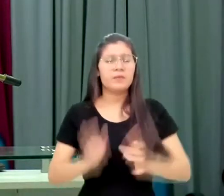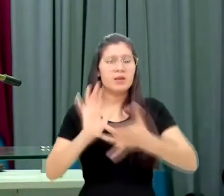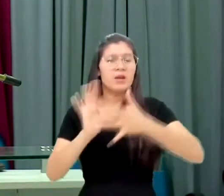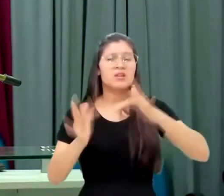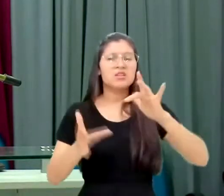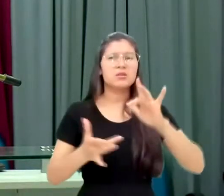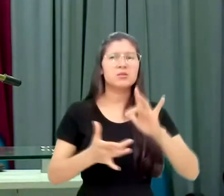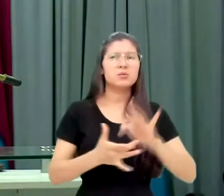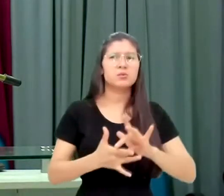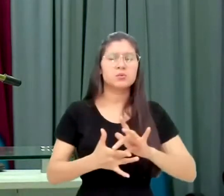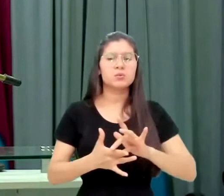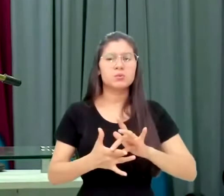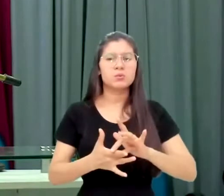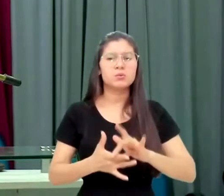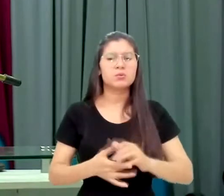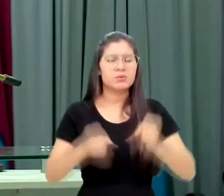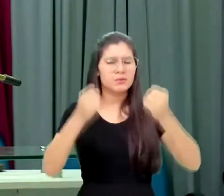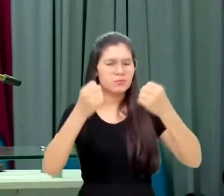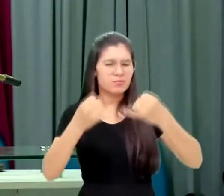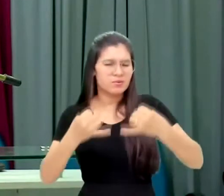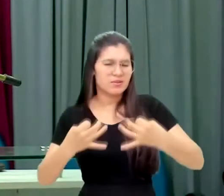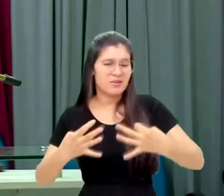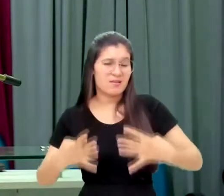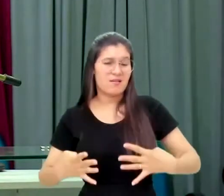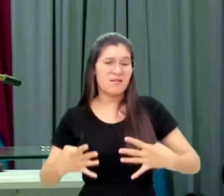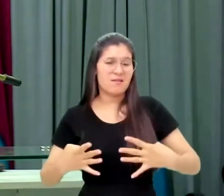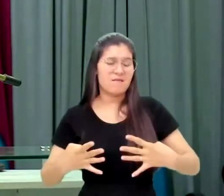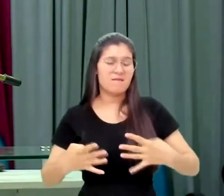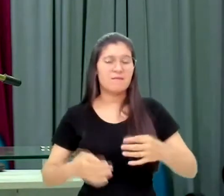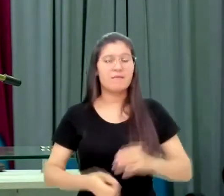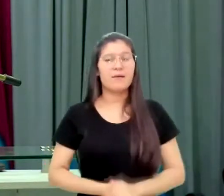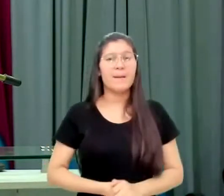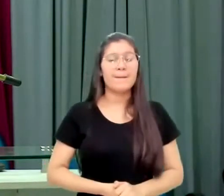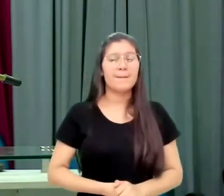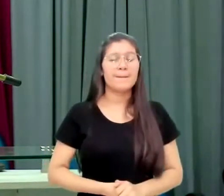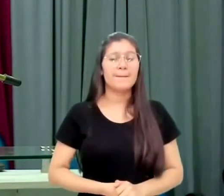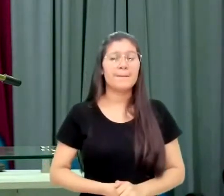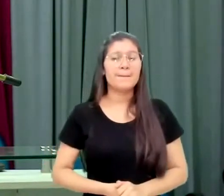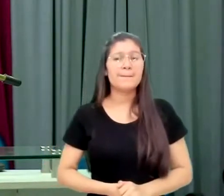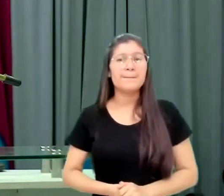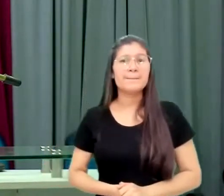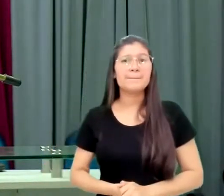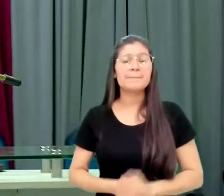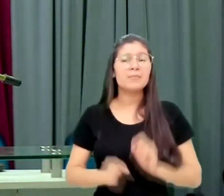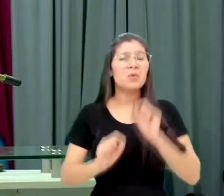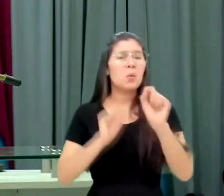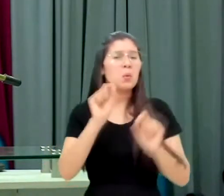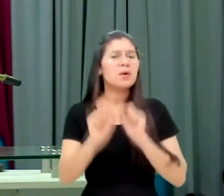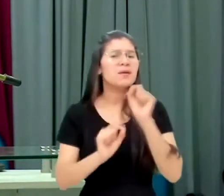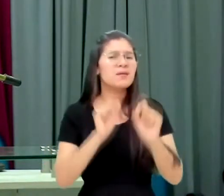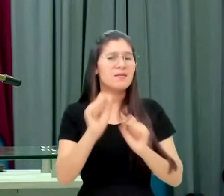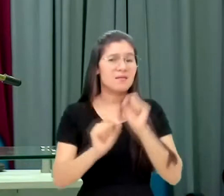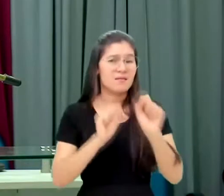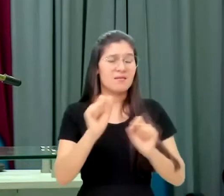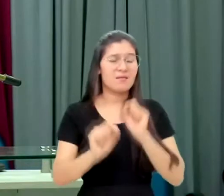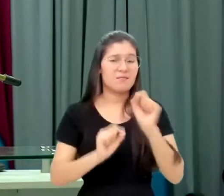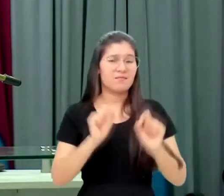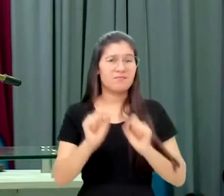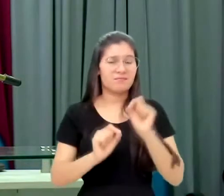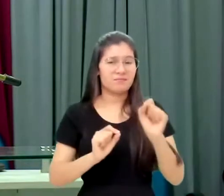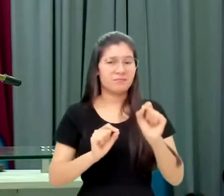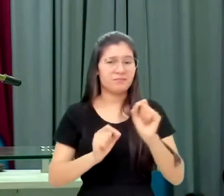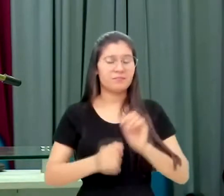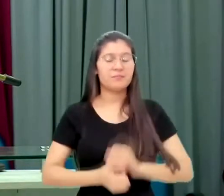esclarecer a eles, deixar ainda mais claro de quem era que estava se tratando. Era dele próprio, o Senhor